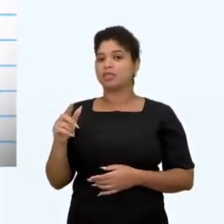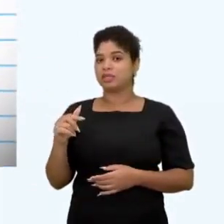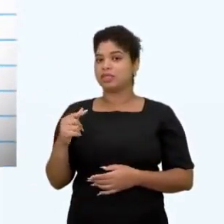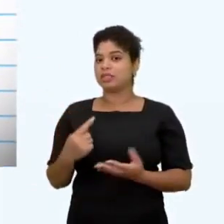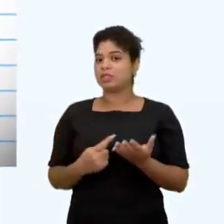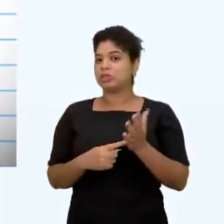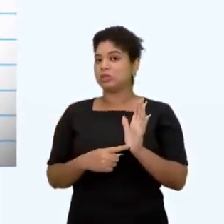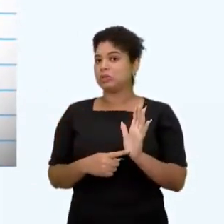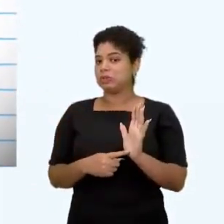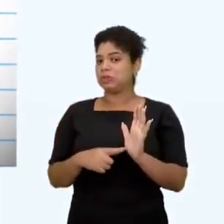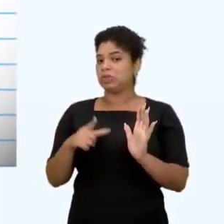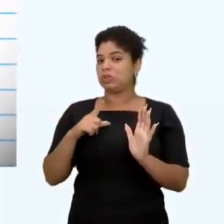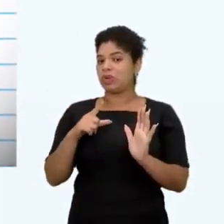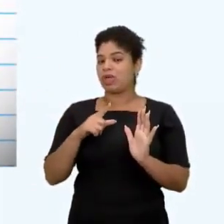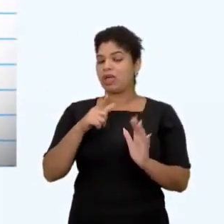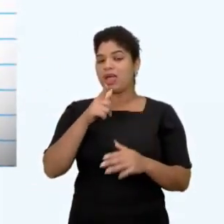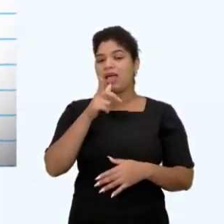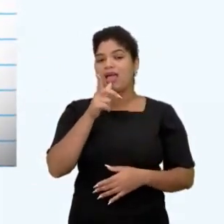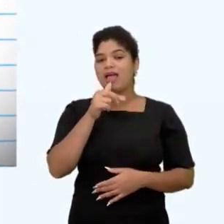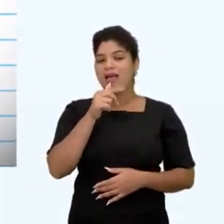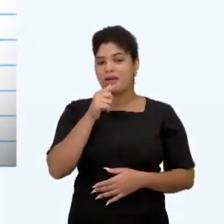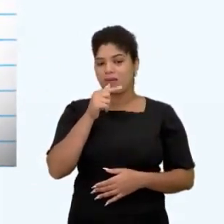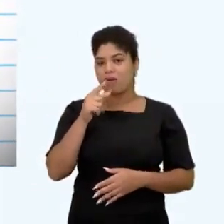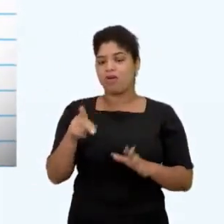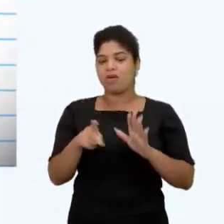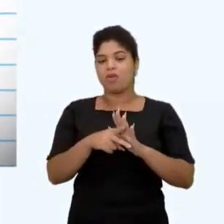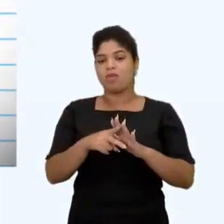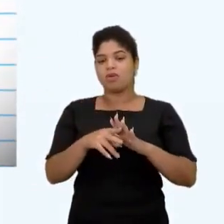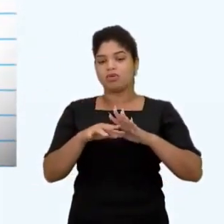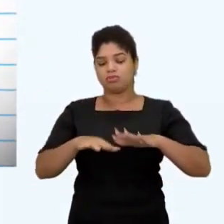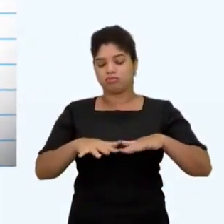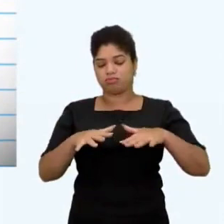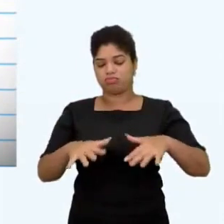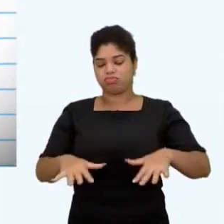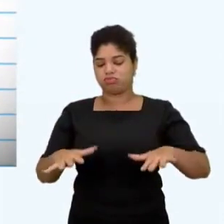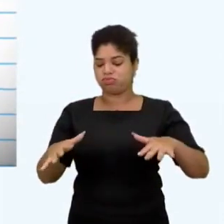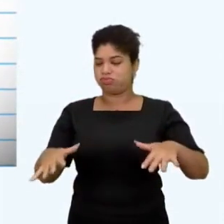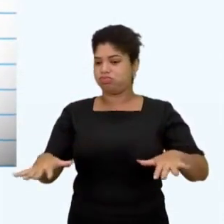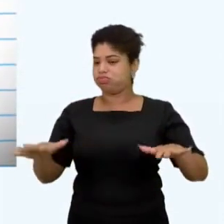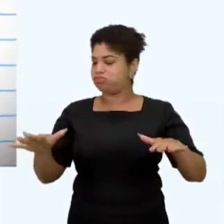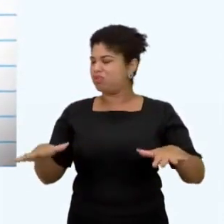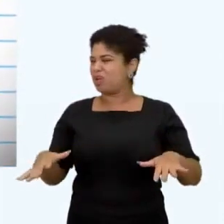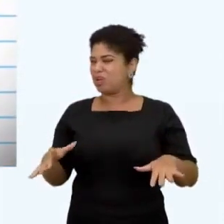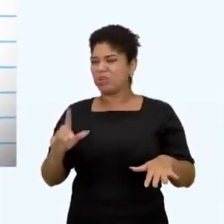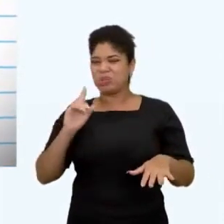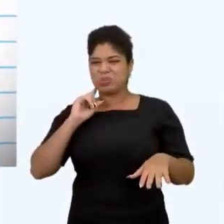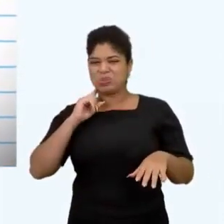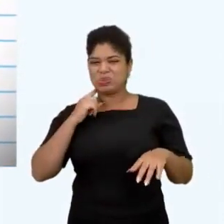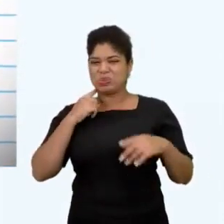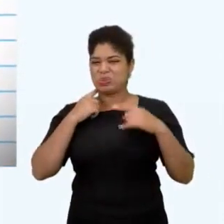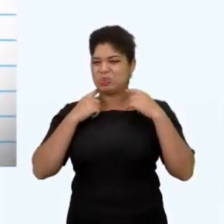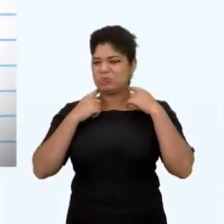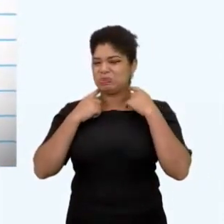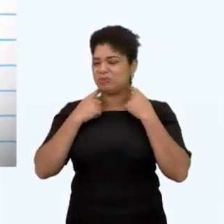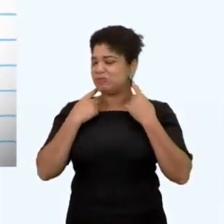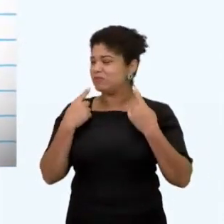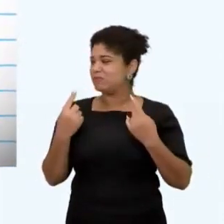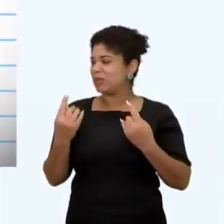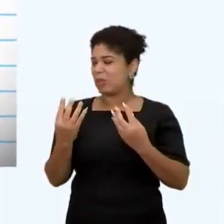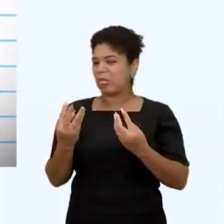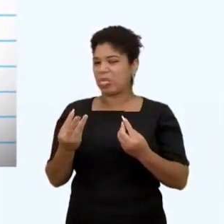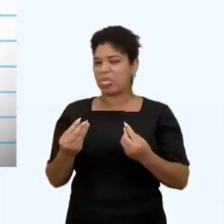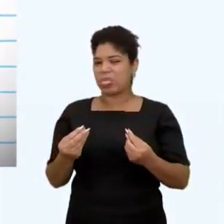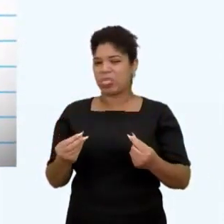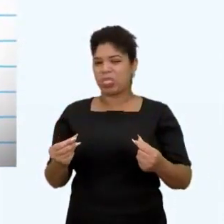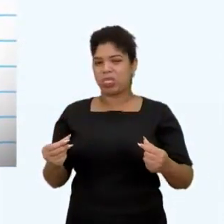deterioração contínua das águas costeiras, devido à poluição e à eutrofização, que nada mais é do que a presença de nutrientes excessivos na